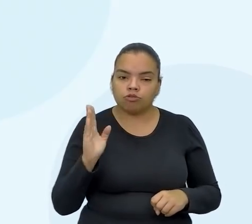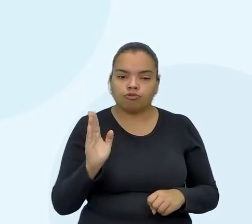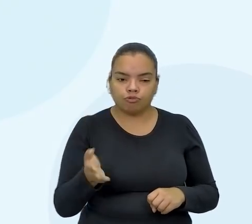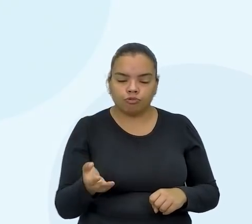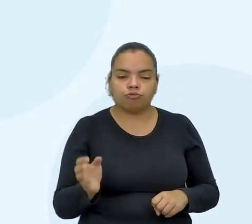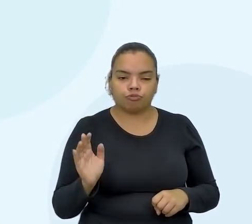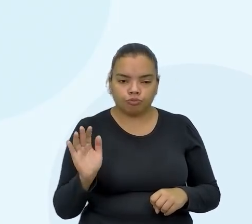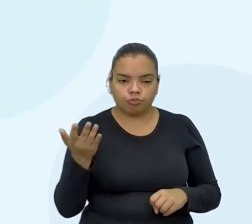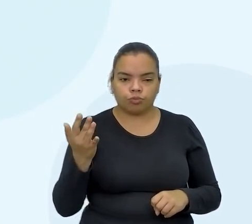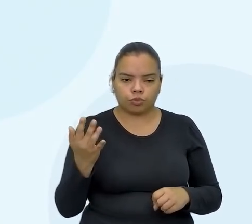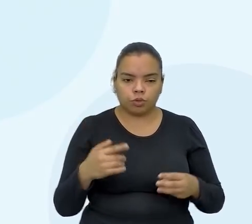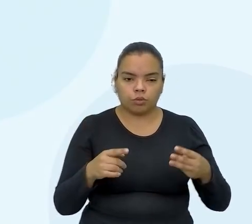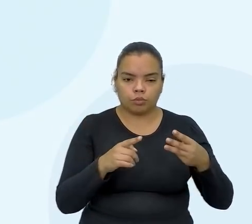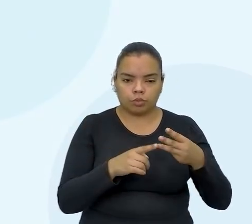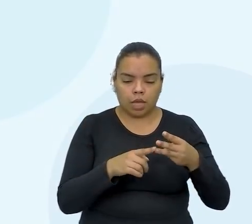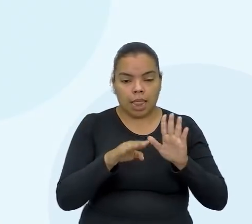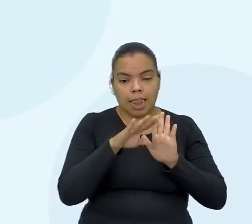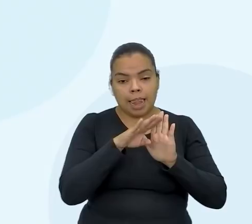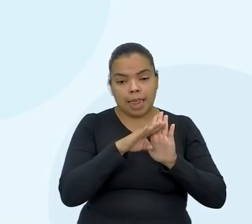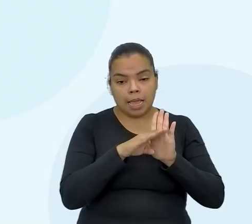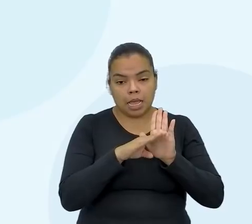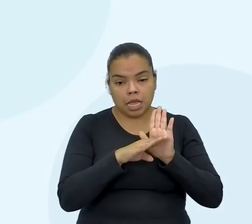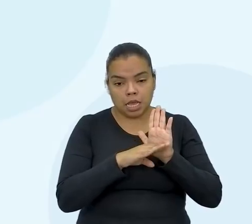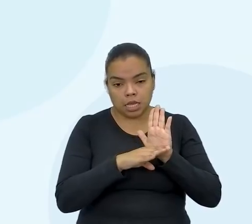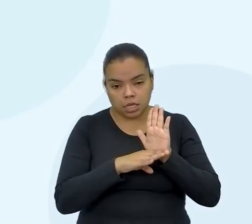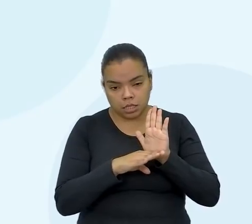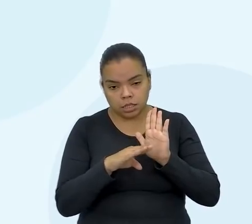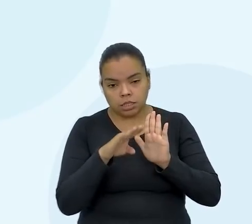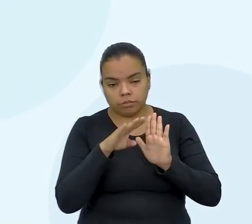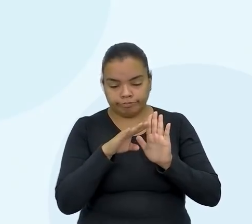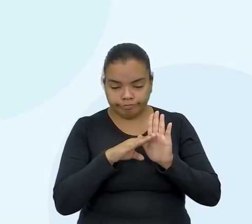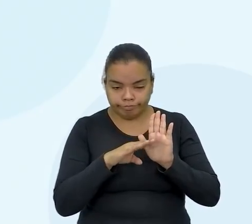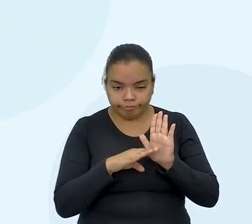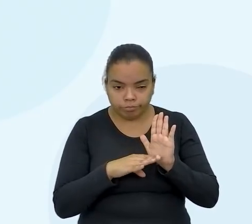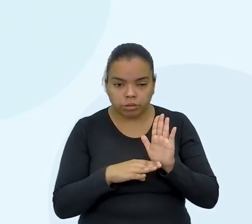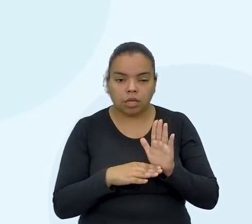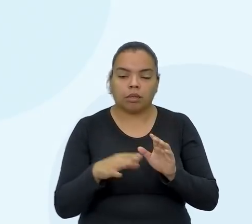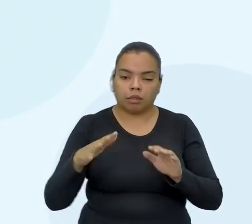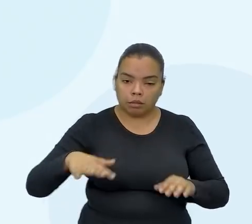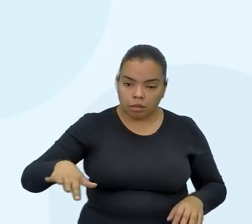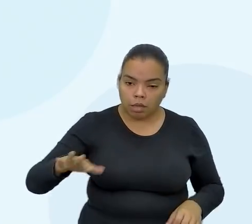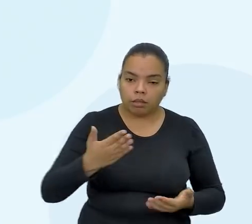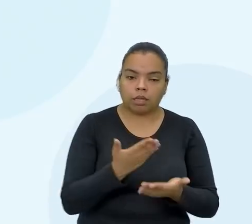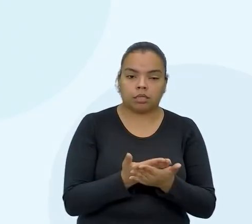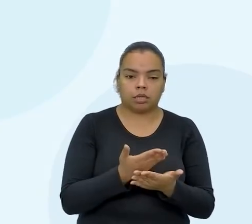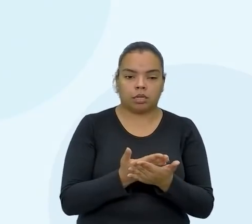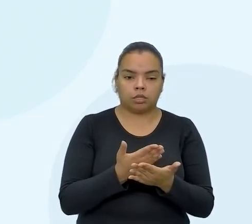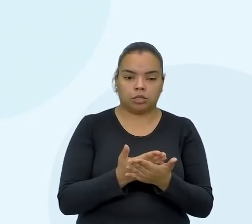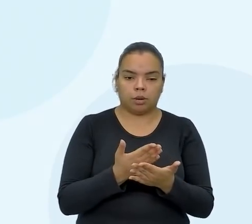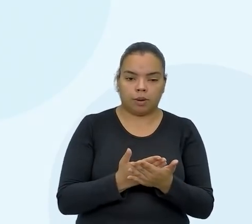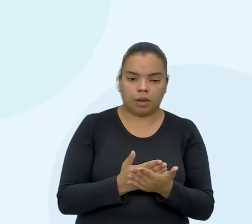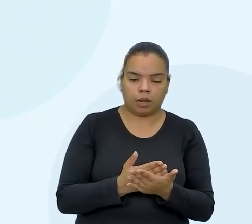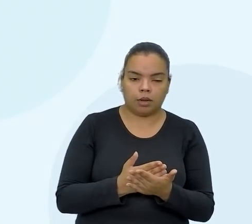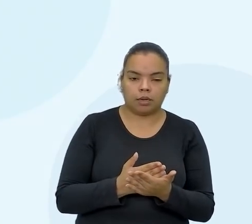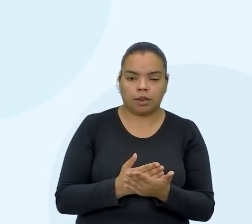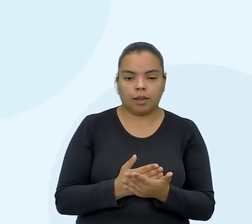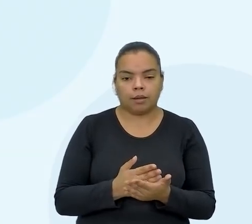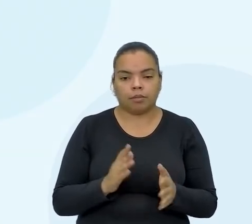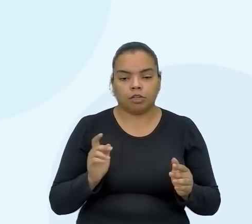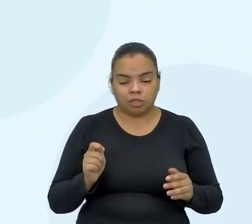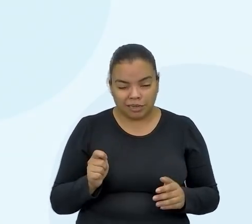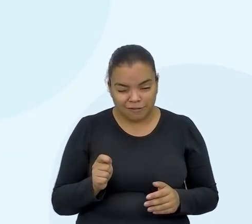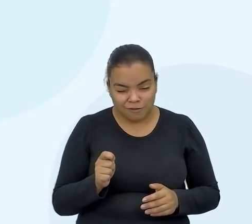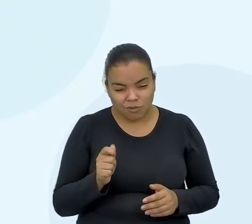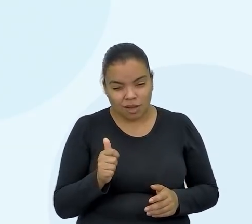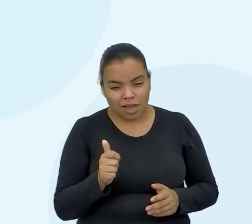atividades, que você lixe as necessidades de retomada da sua turma. Afinal de contas, a gente já está aí no meio do segundo bimestre, caminhando para o